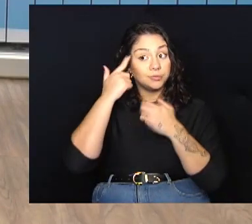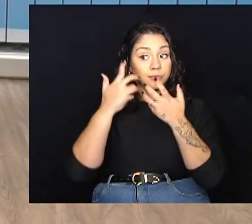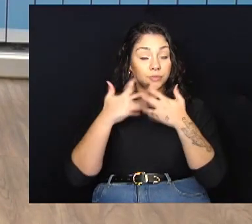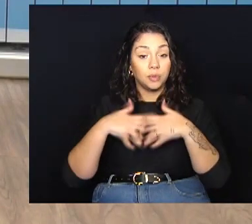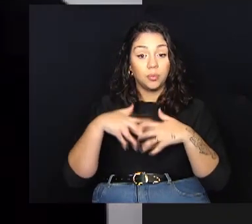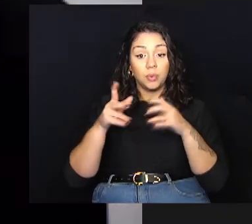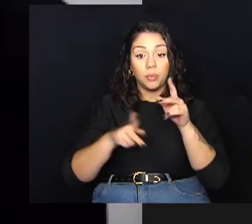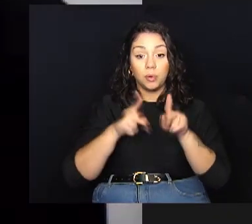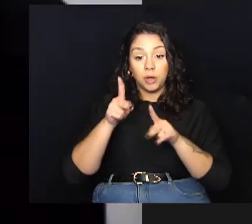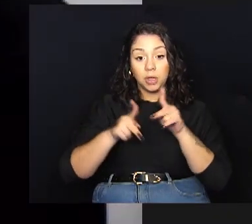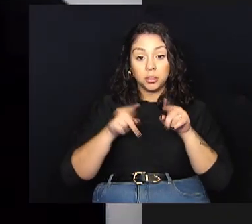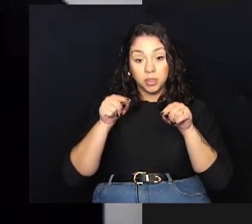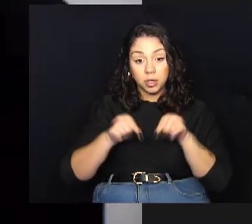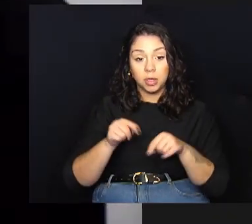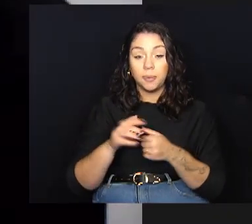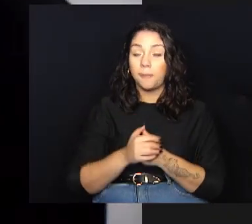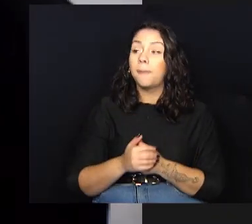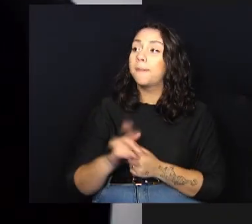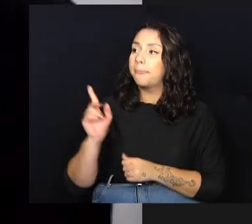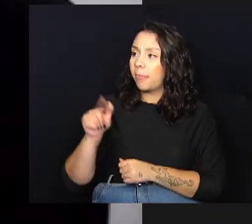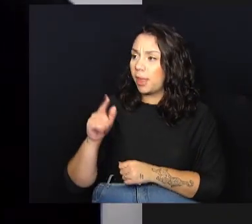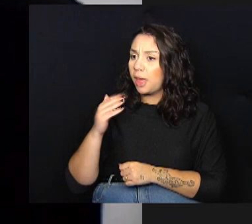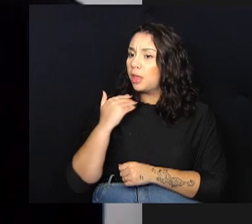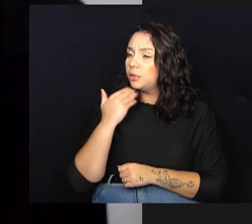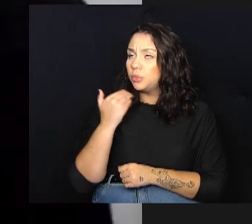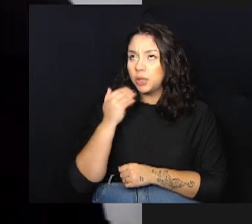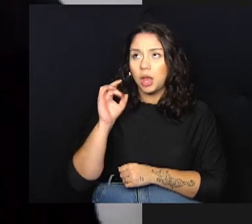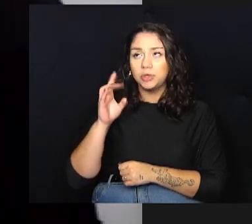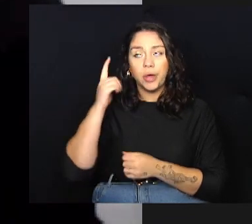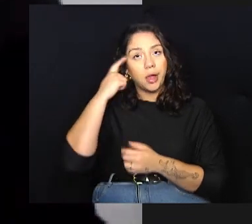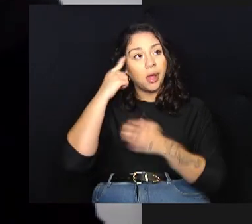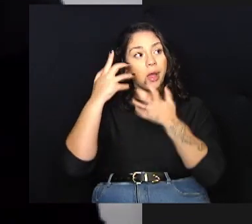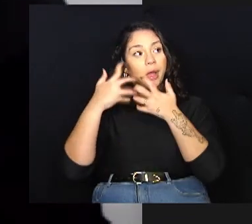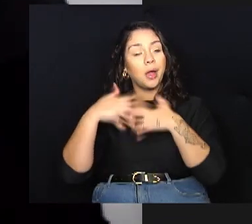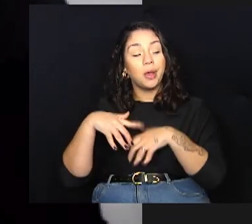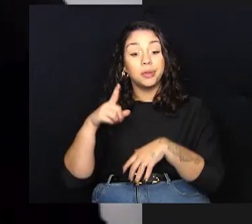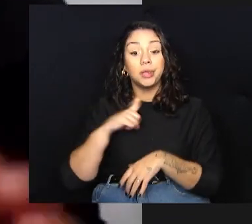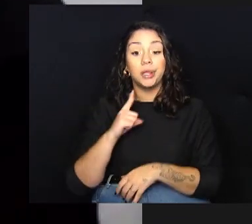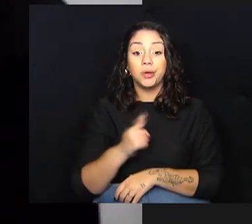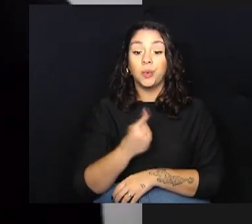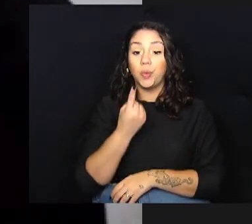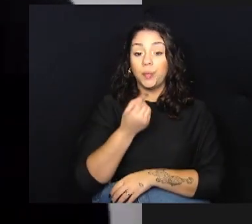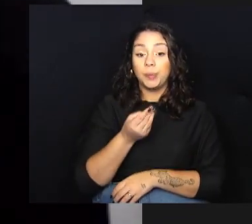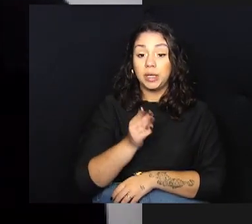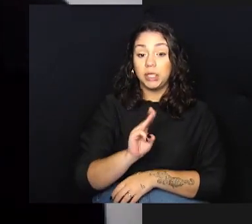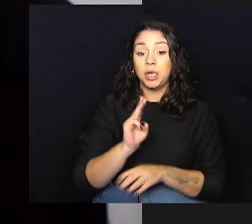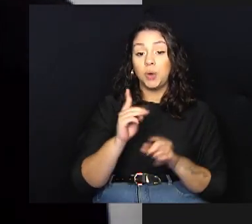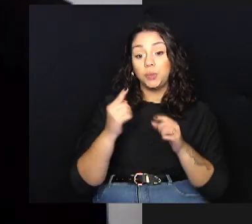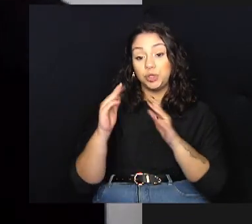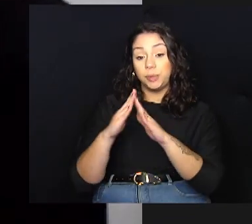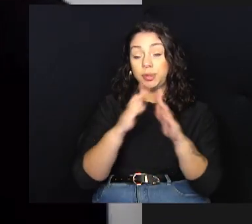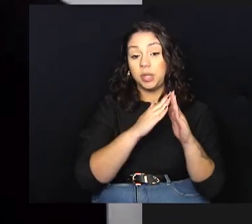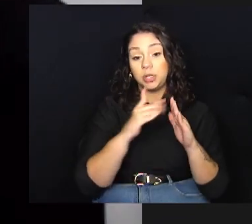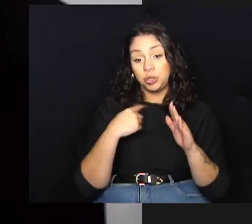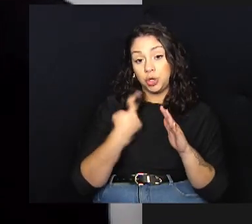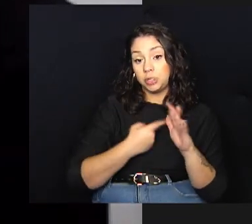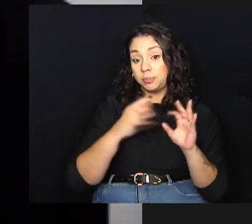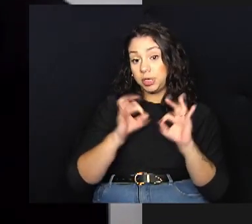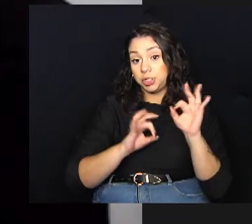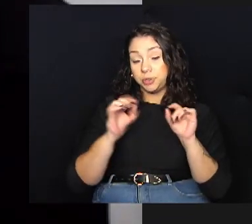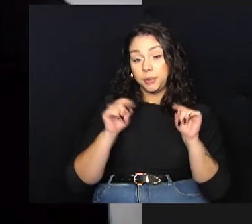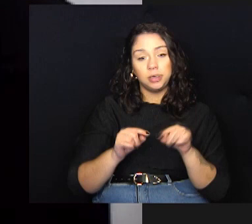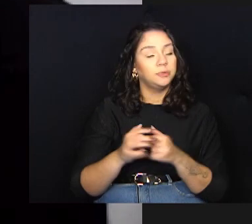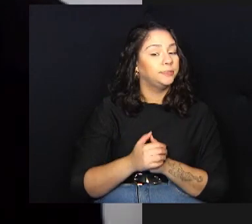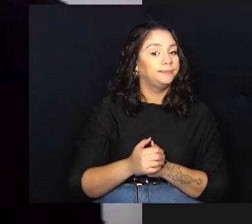exatamente né Não dá para pensar que Campinas tem um milhão de habitantes e a gente vai planejar para isso né A ideia